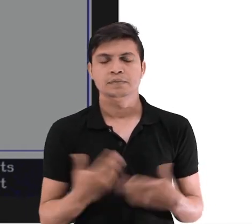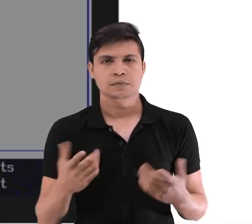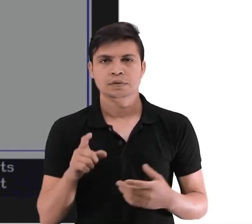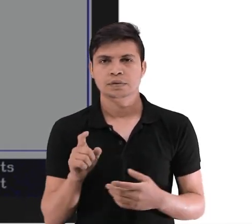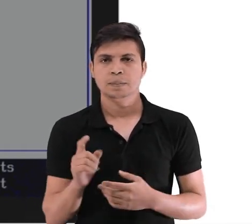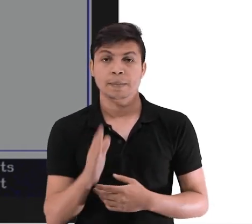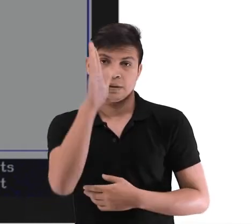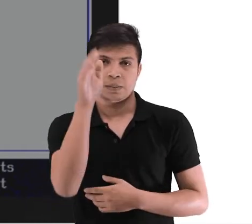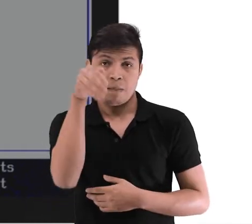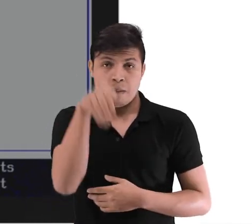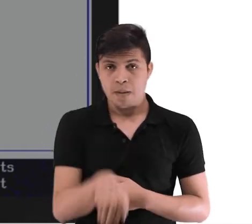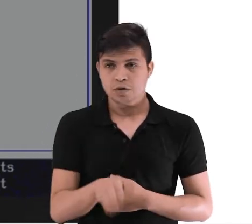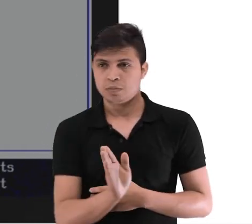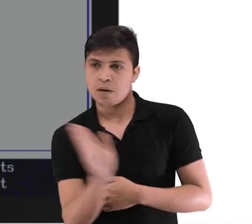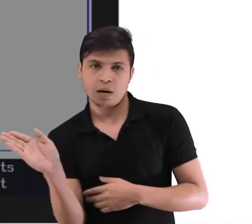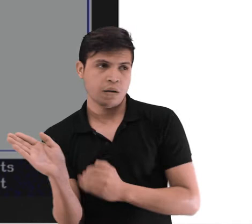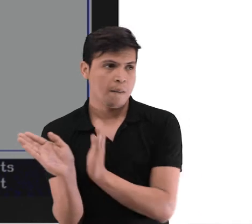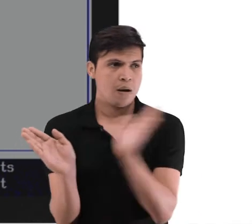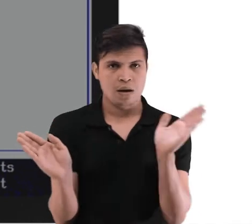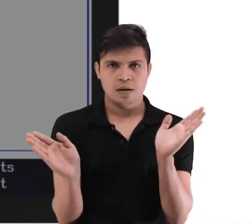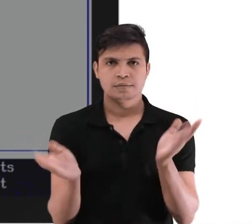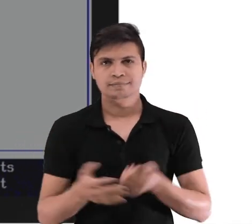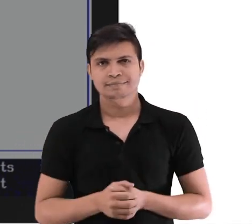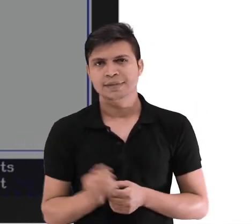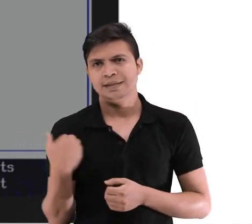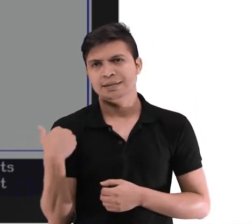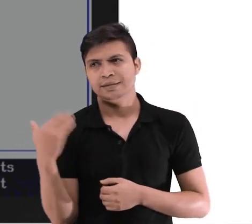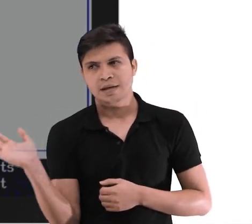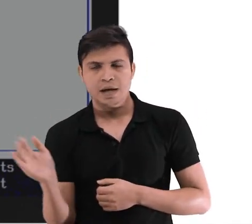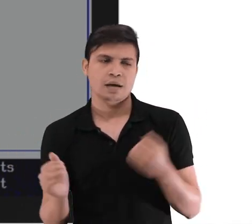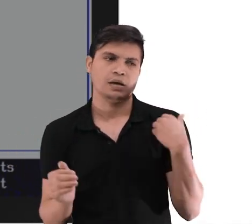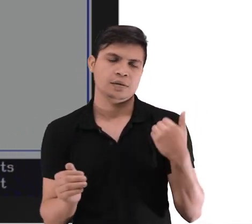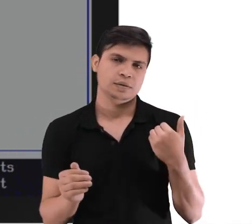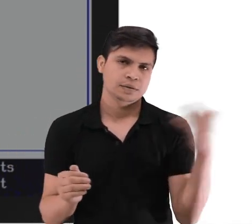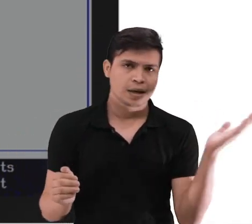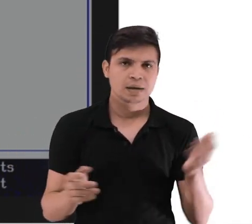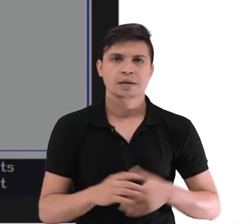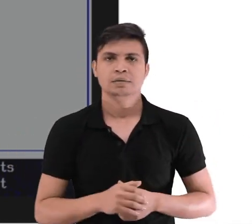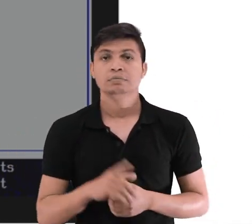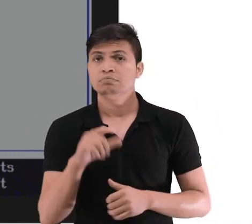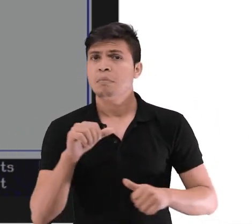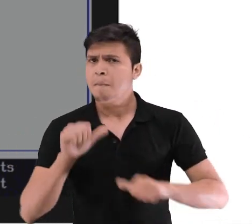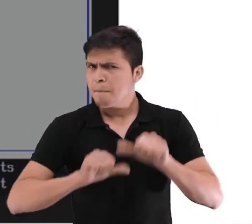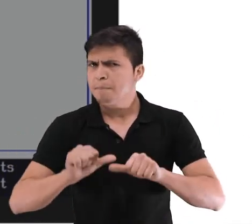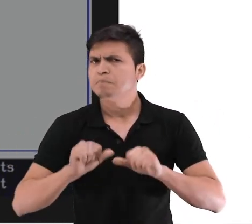baixo. Direcional esquerda e direita. Você pode mudar os valores